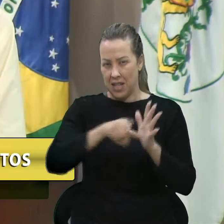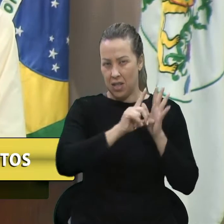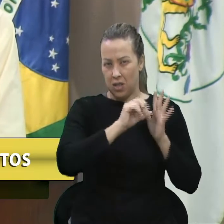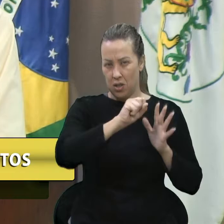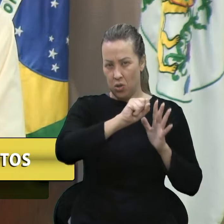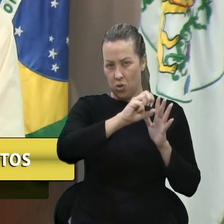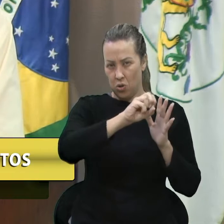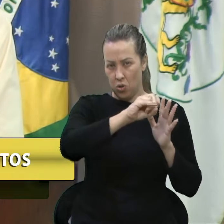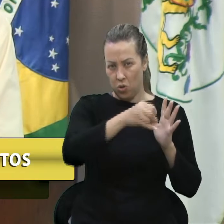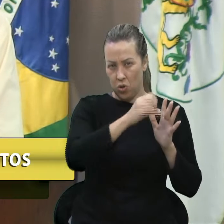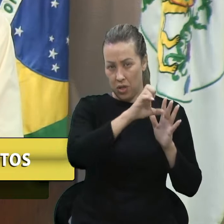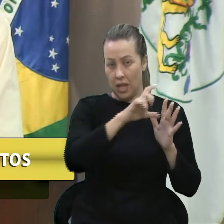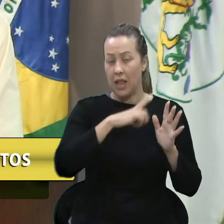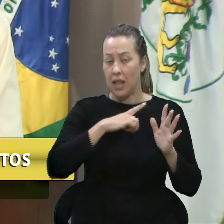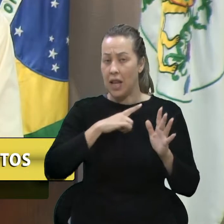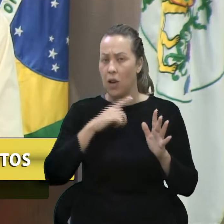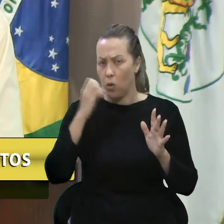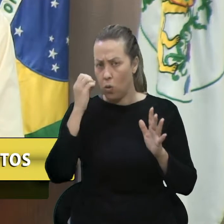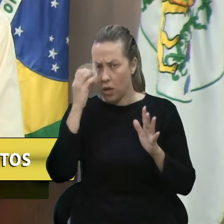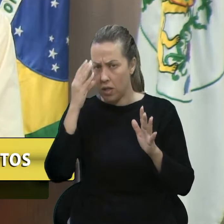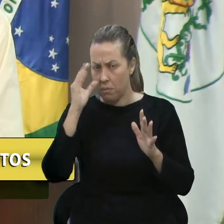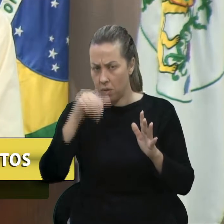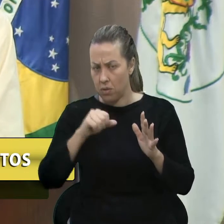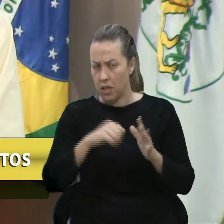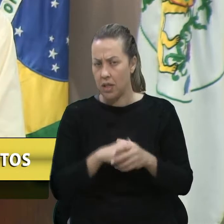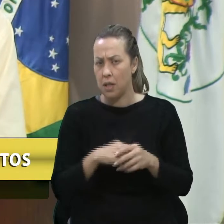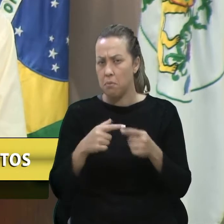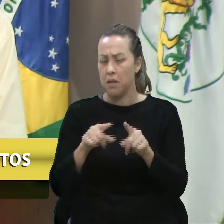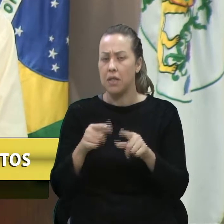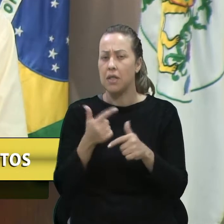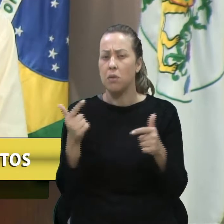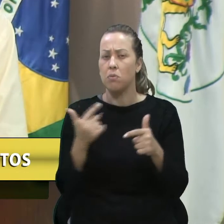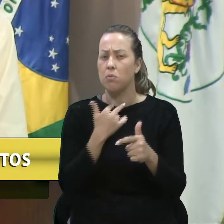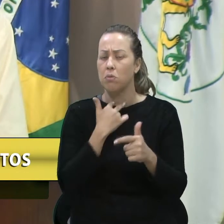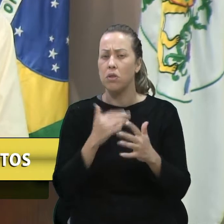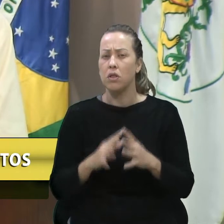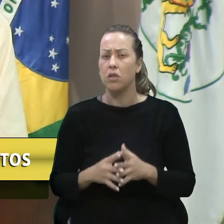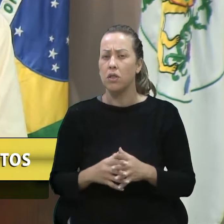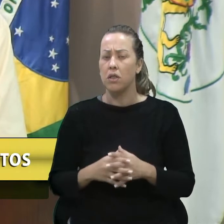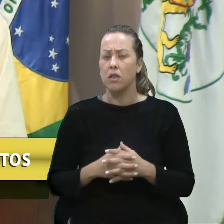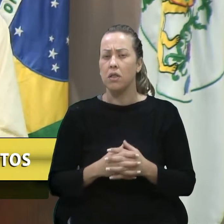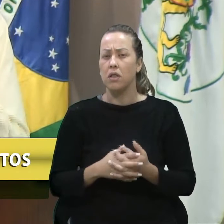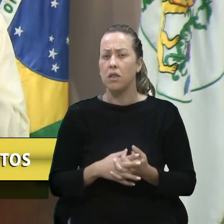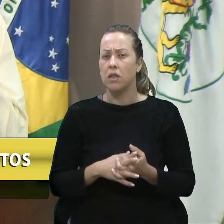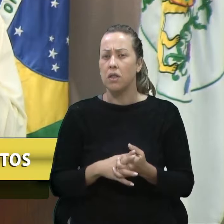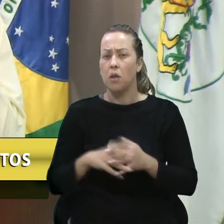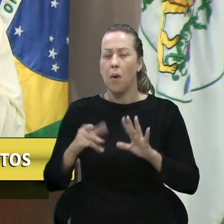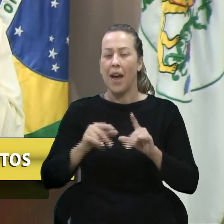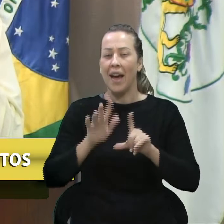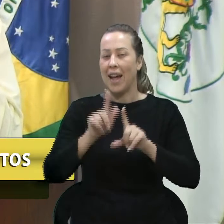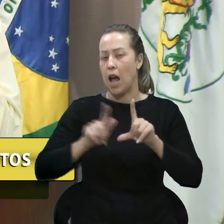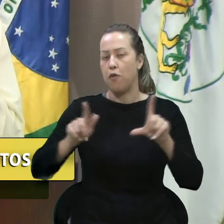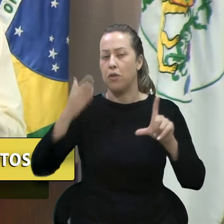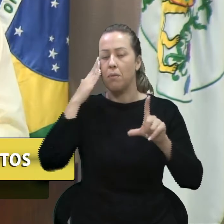gente tem como conhecimento, né? Mas a gente não se baseia nisso. O mais importante é a pessoa que está do